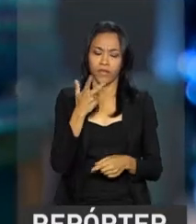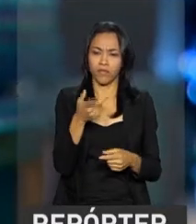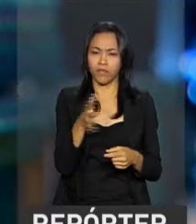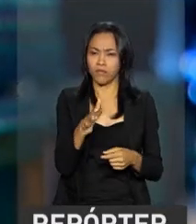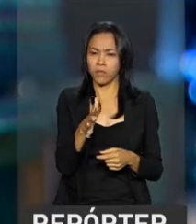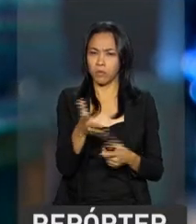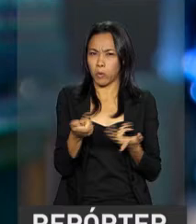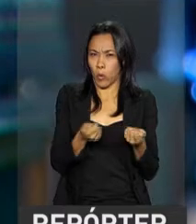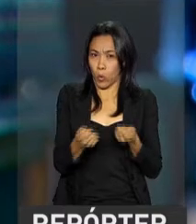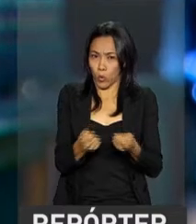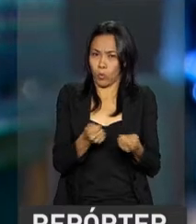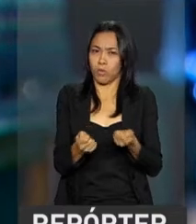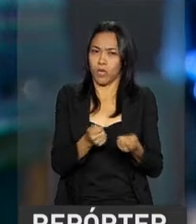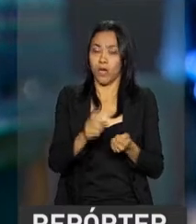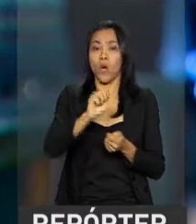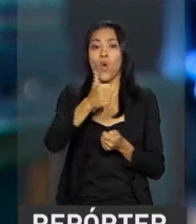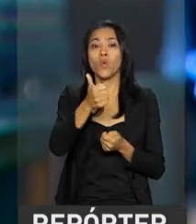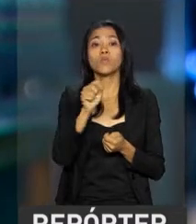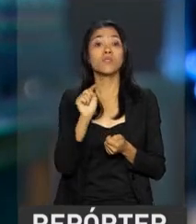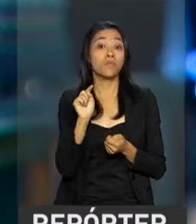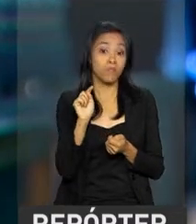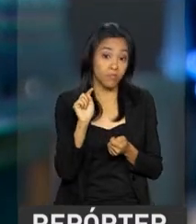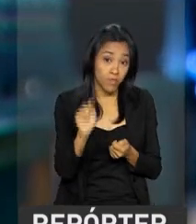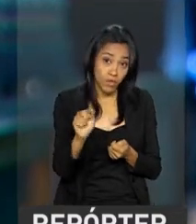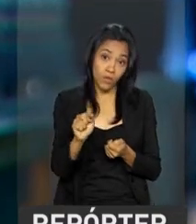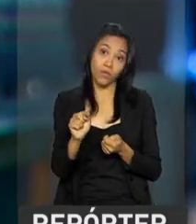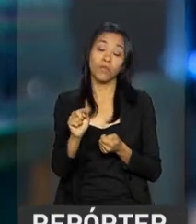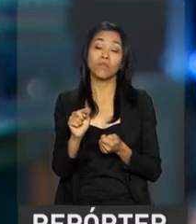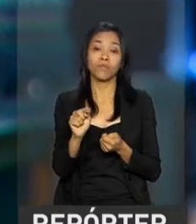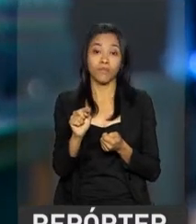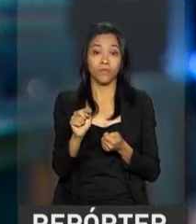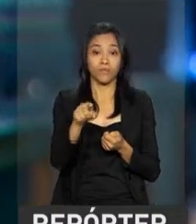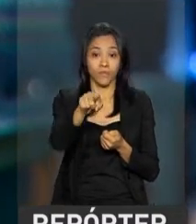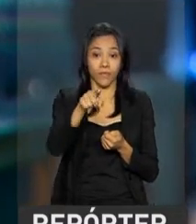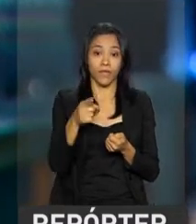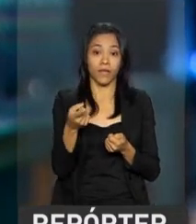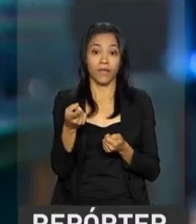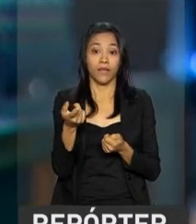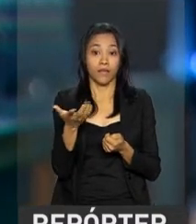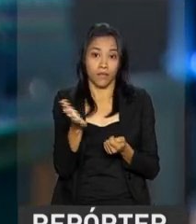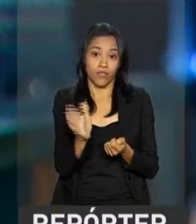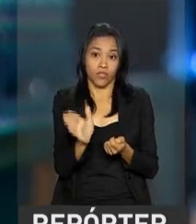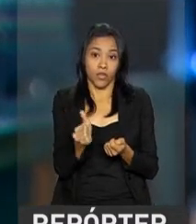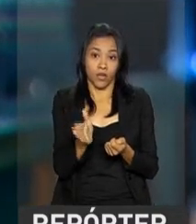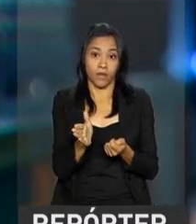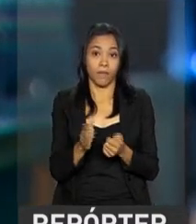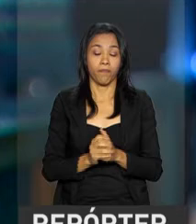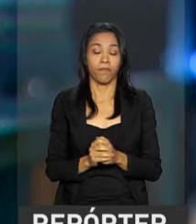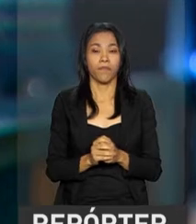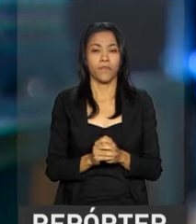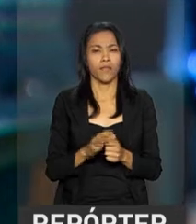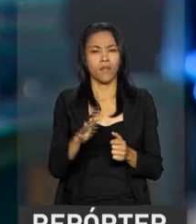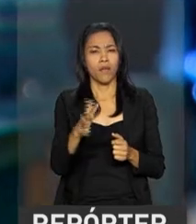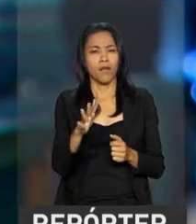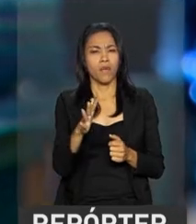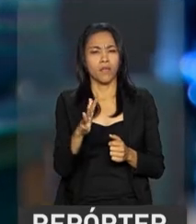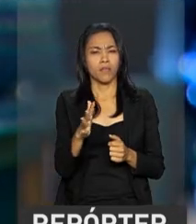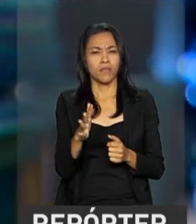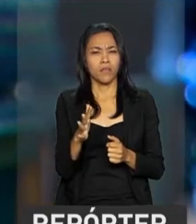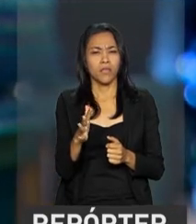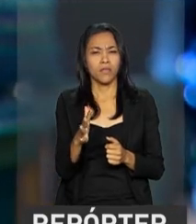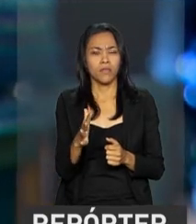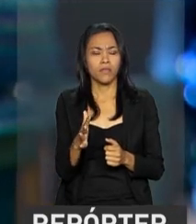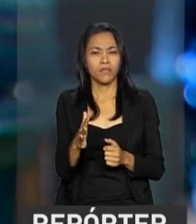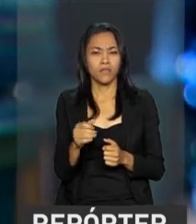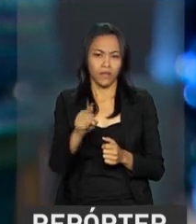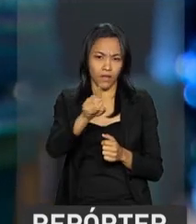uma economia de cerca de 11 mil é árvores é ainda que plantadas né mas cerca de 11 mil alvos seriam